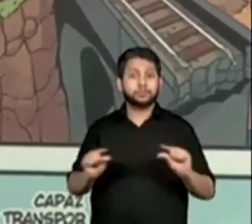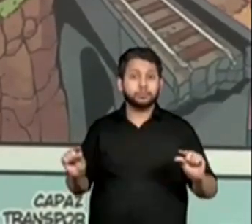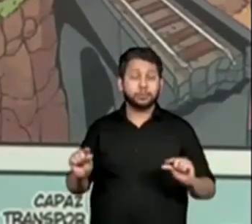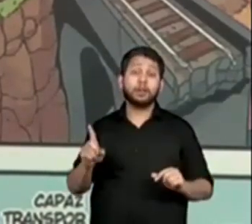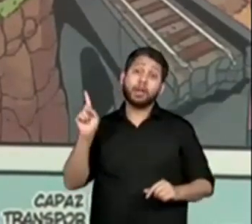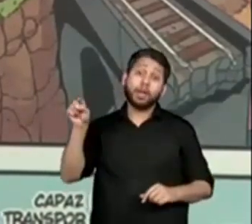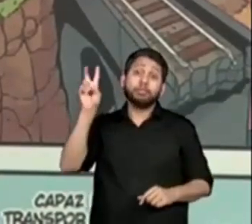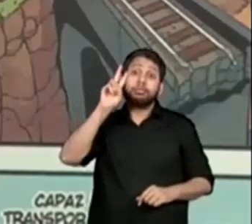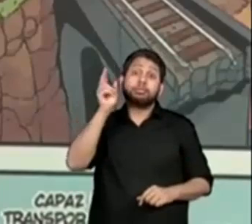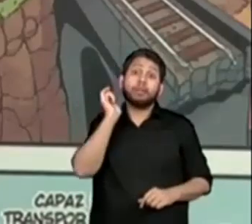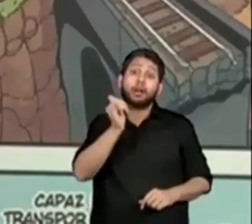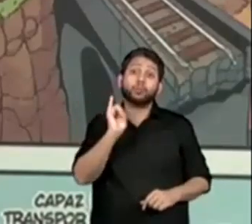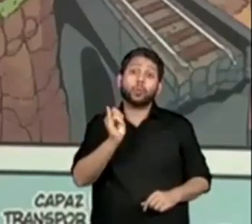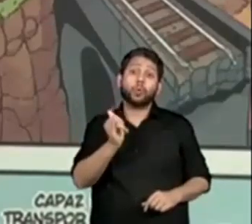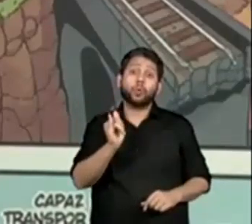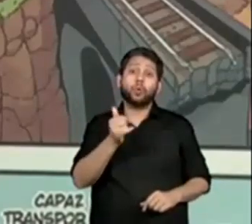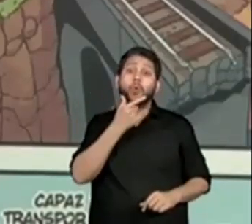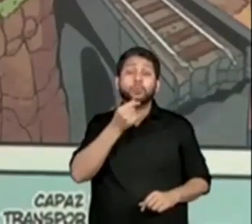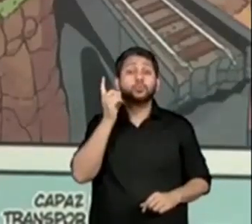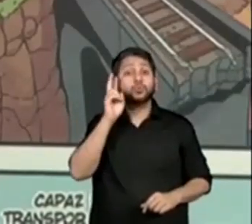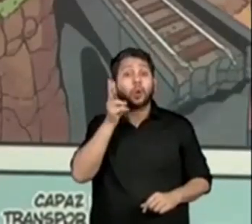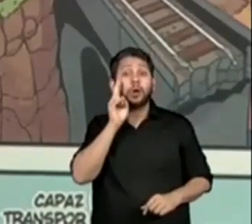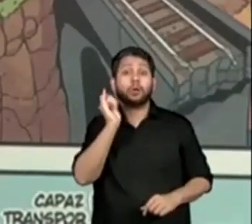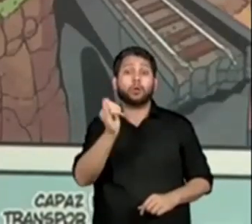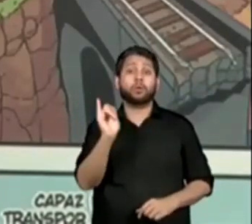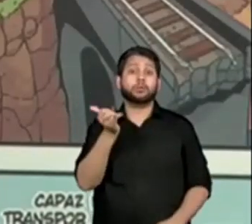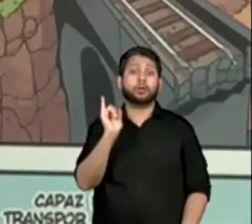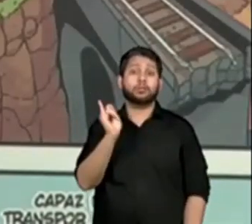legal, então eu vou começar a grifar, a fala do narrador.